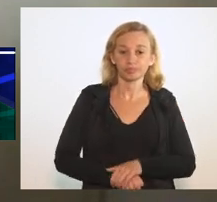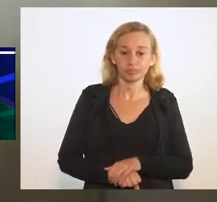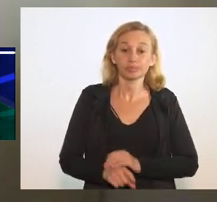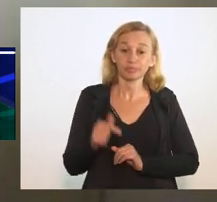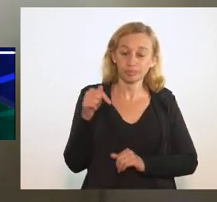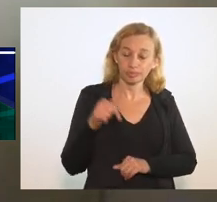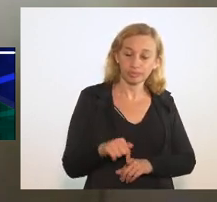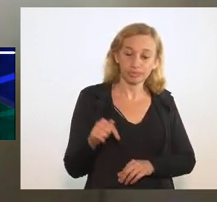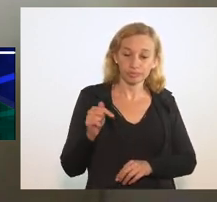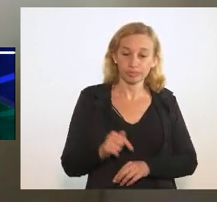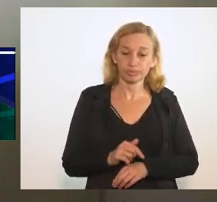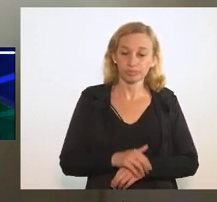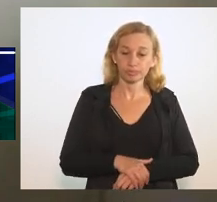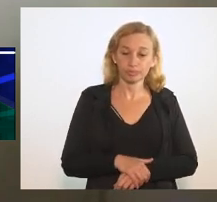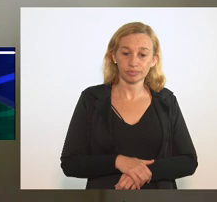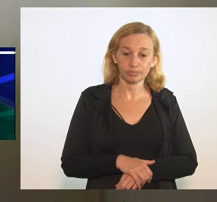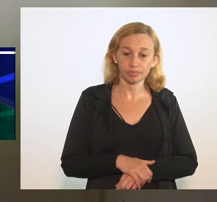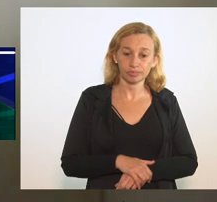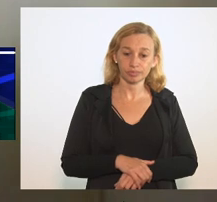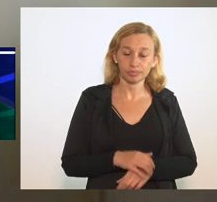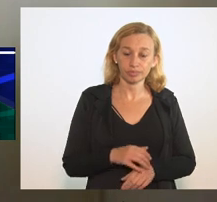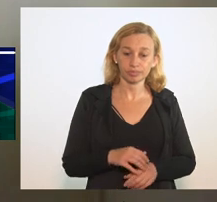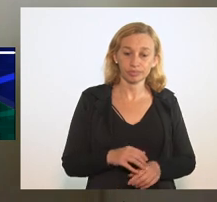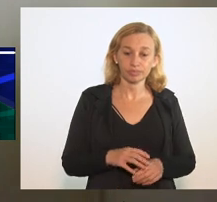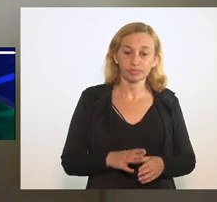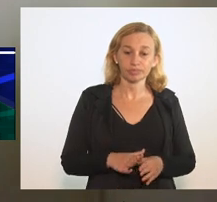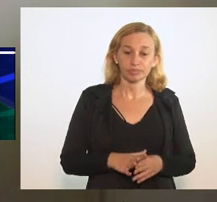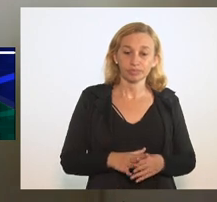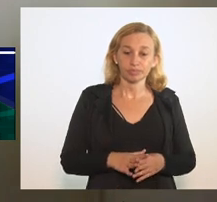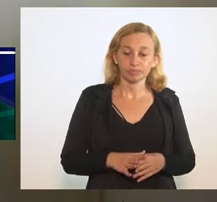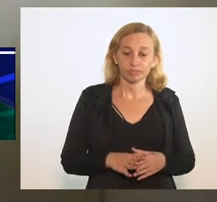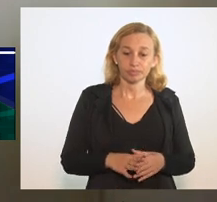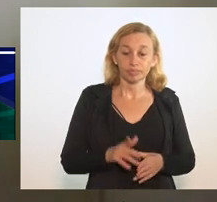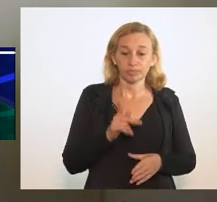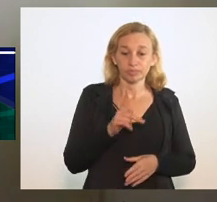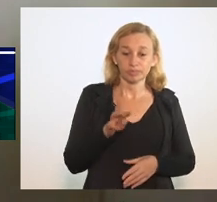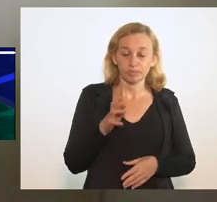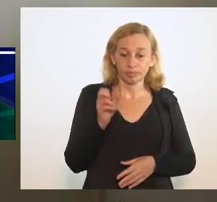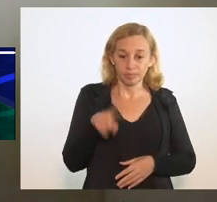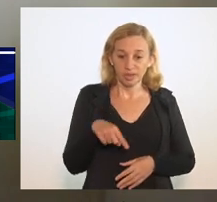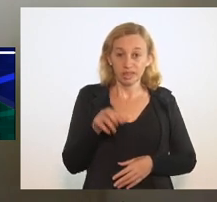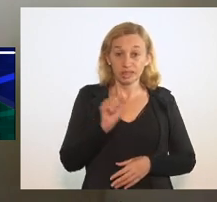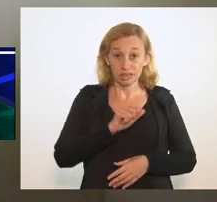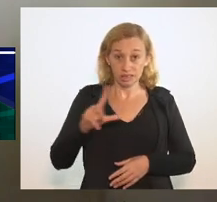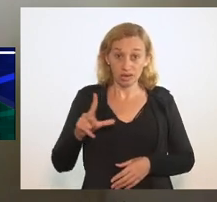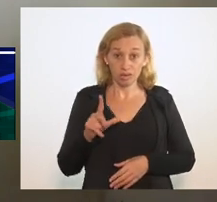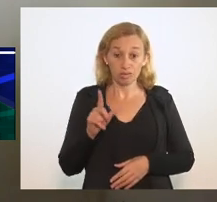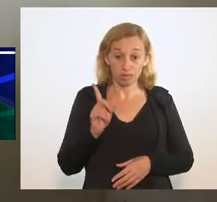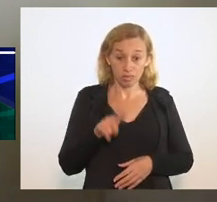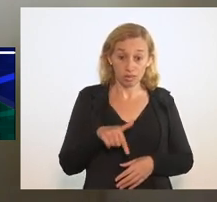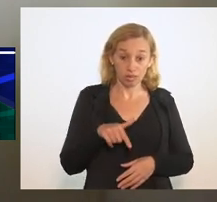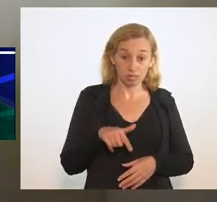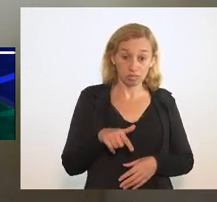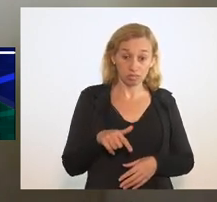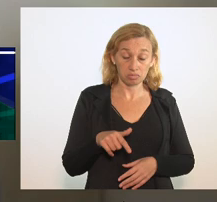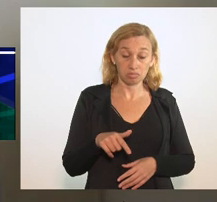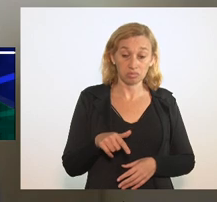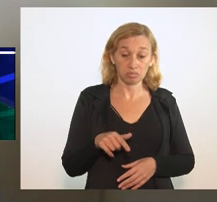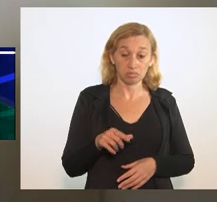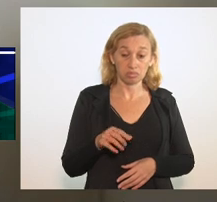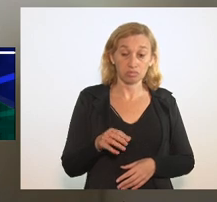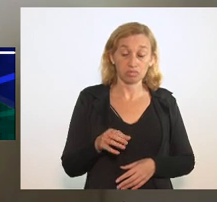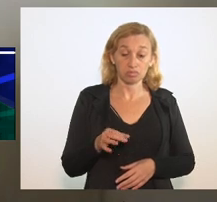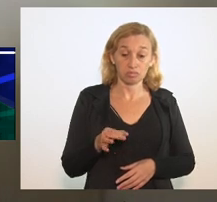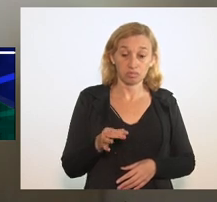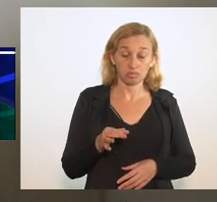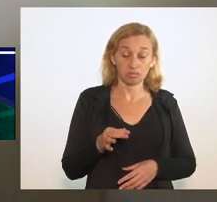aqui no campo de Lula, né, onde o pré-sal é muito vigoroso, né, quando,